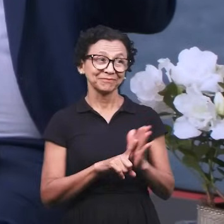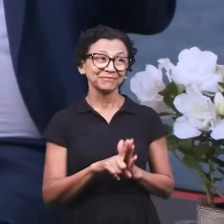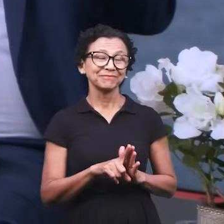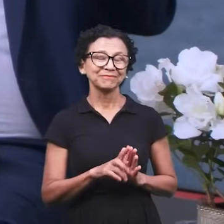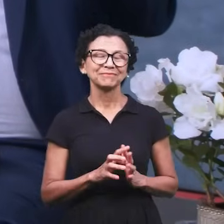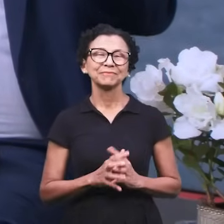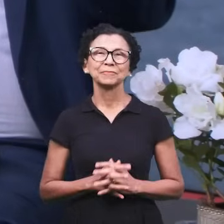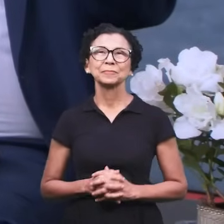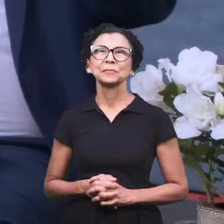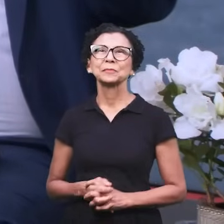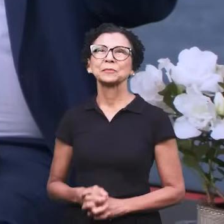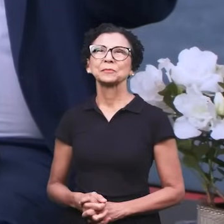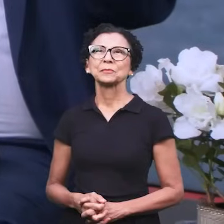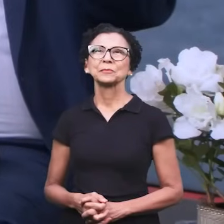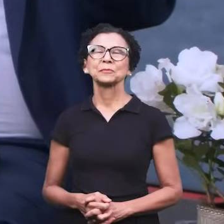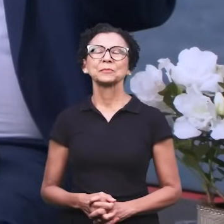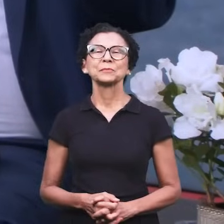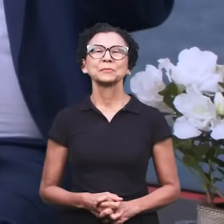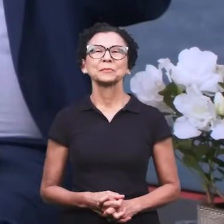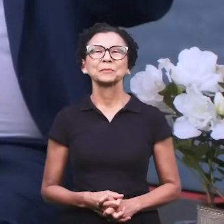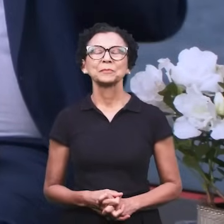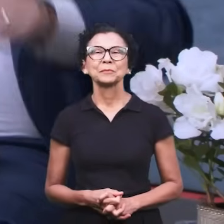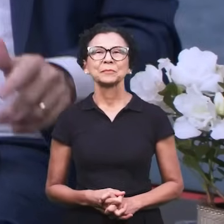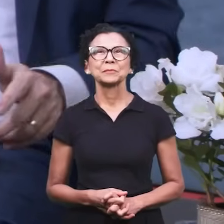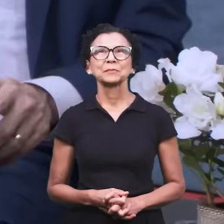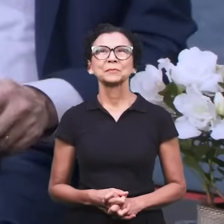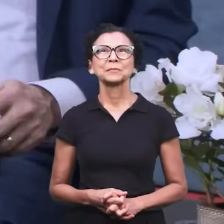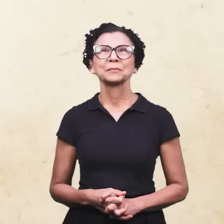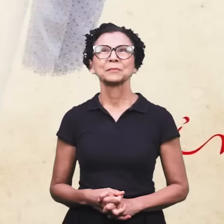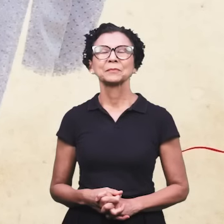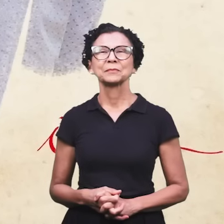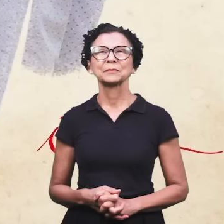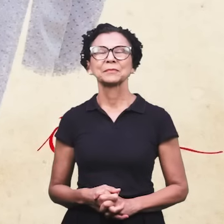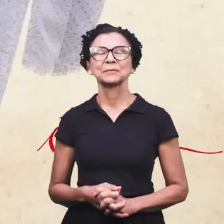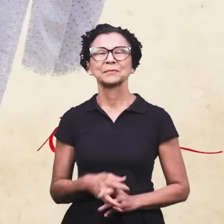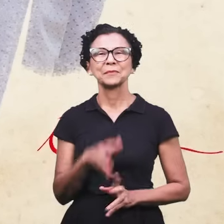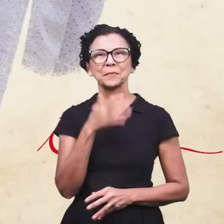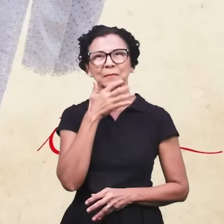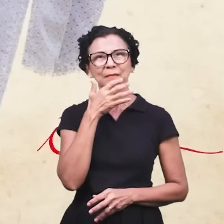de Teresópolis também tem uma pergunta. Por favor, Rafael.